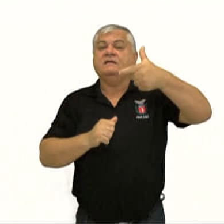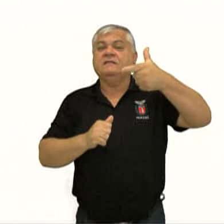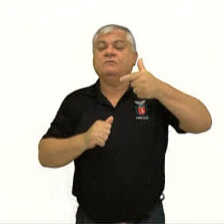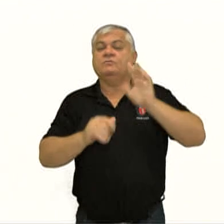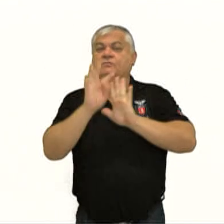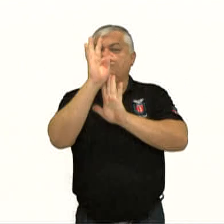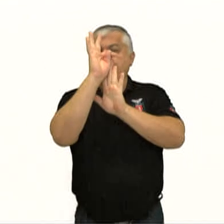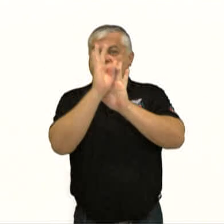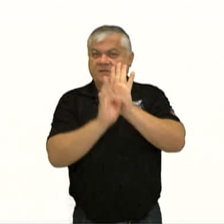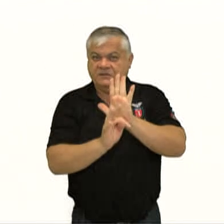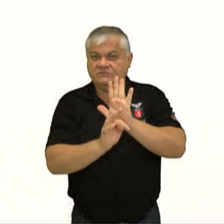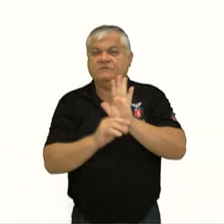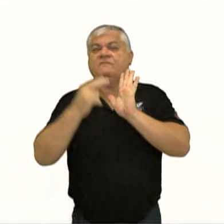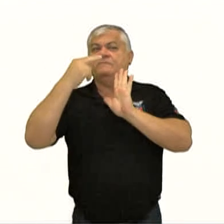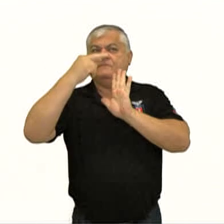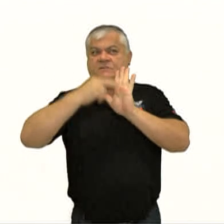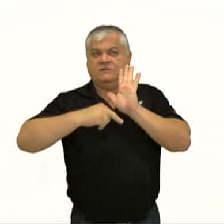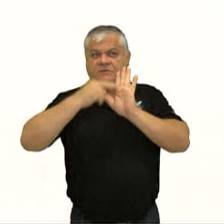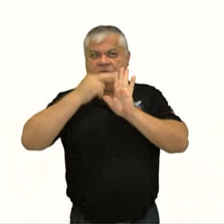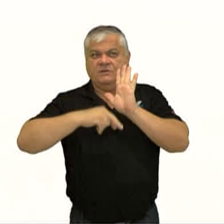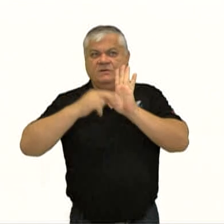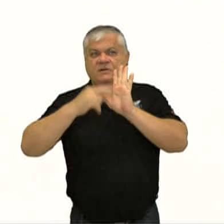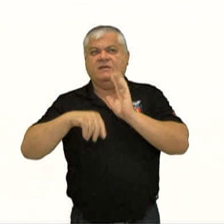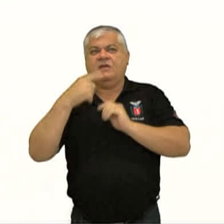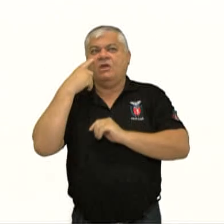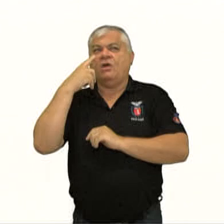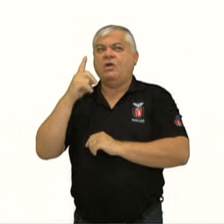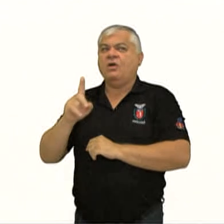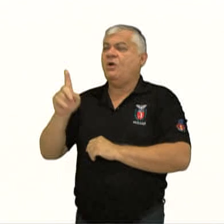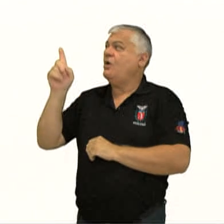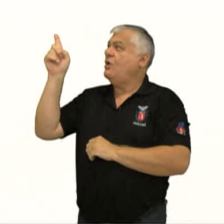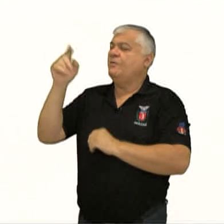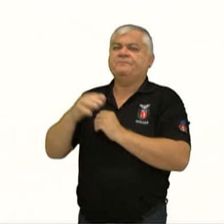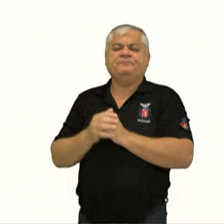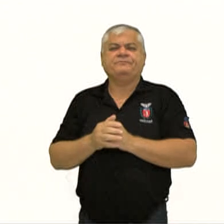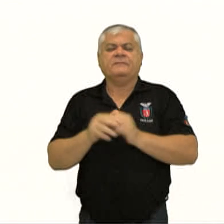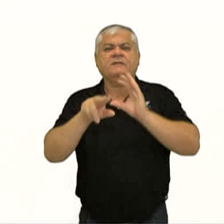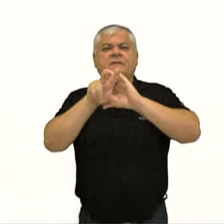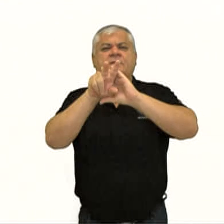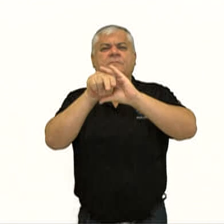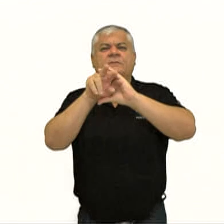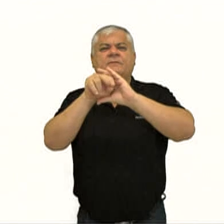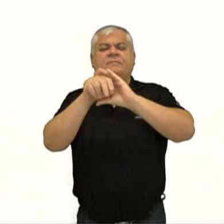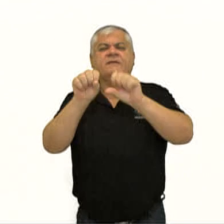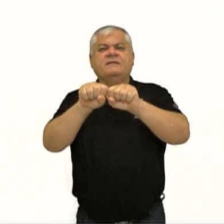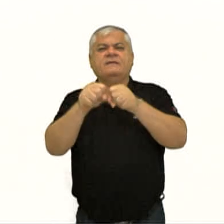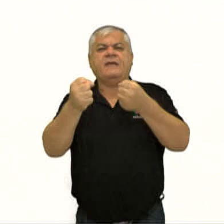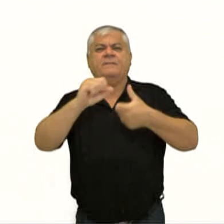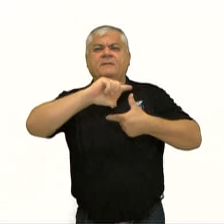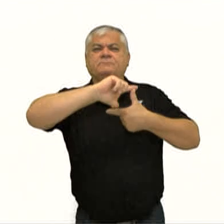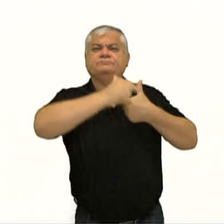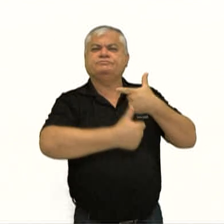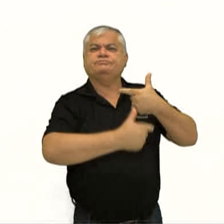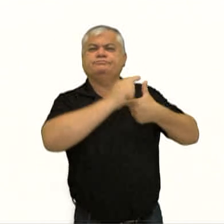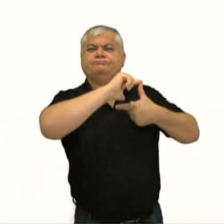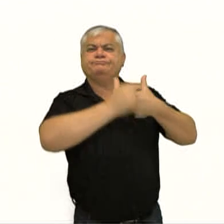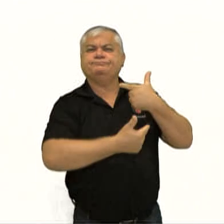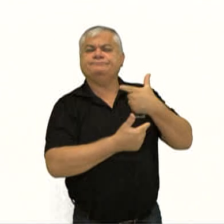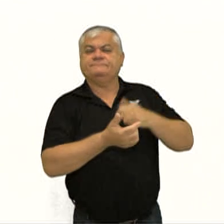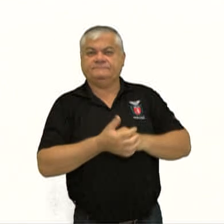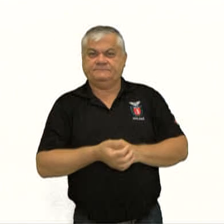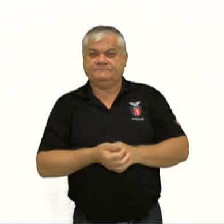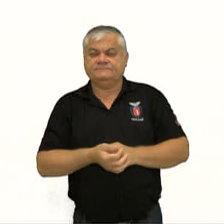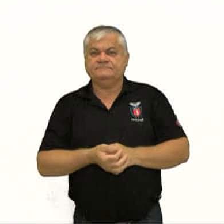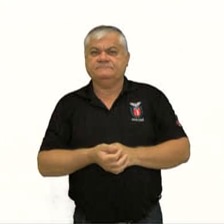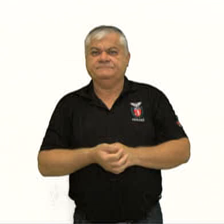agora. Streaming quebra paradigmas e faz a diferença na indústria do entretenimento. Há menos de uma